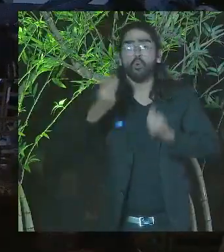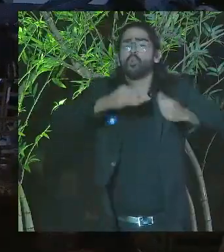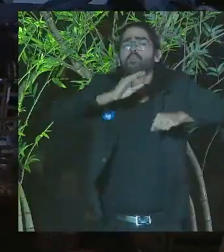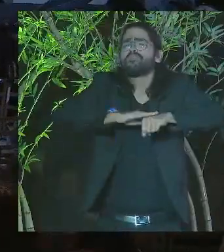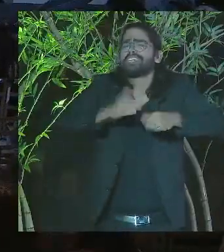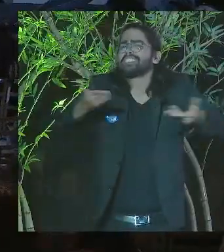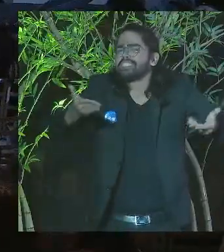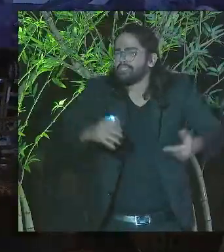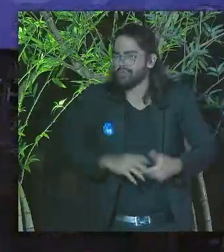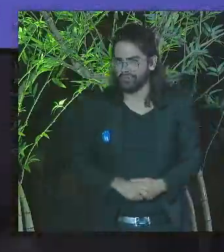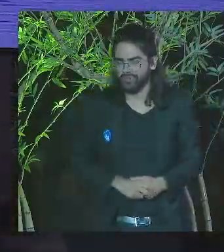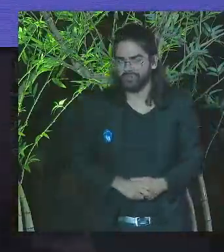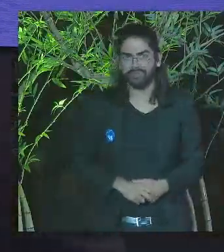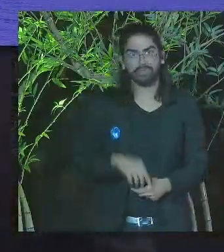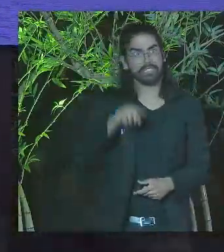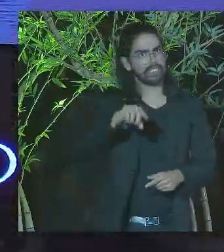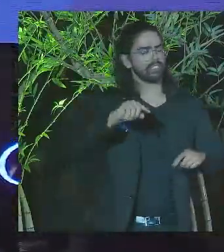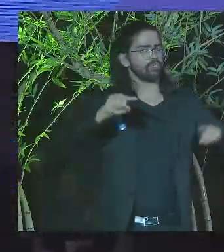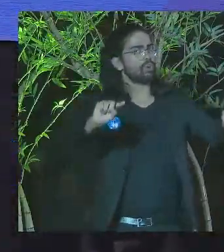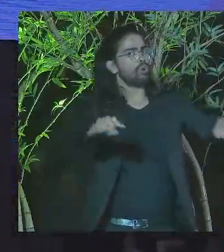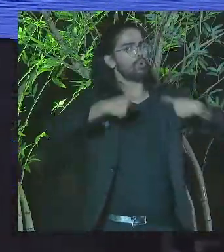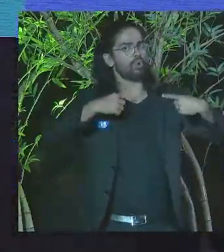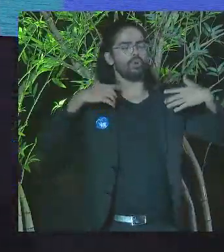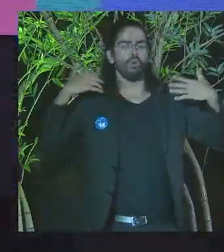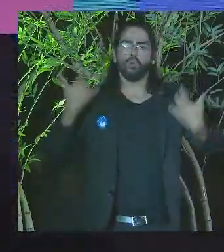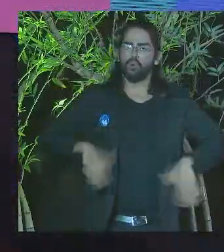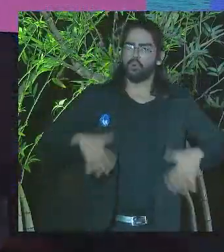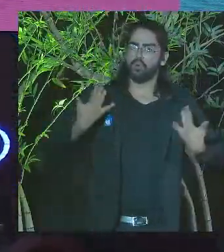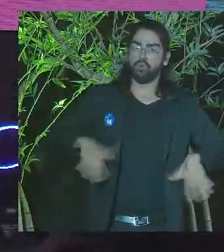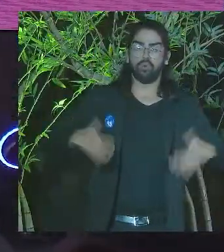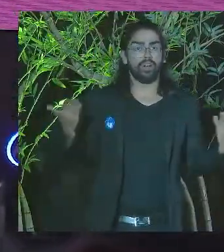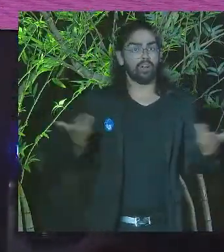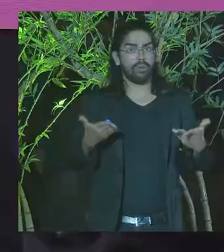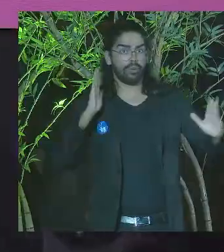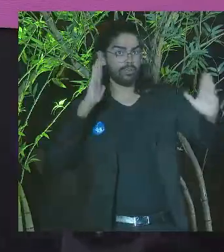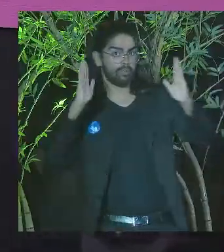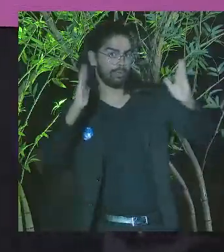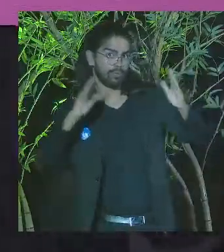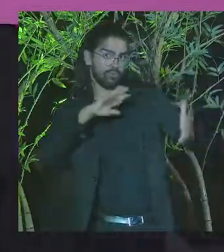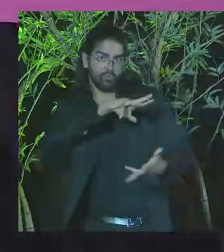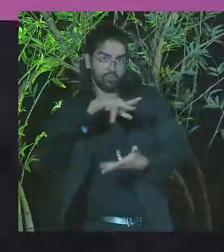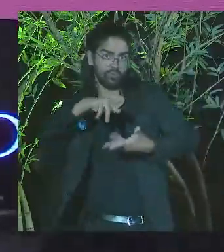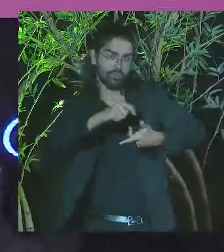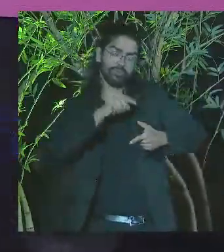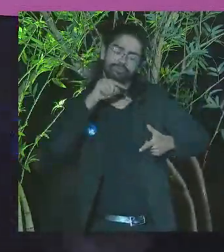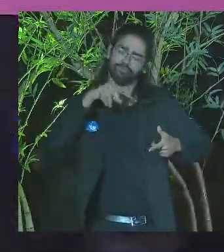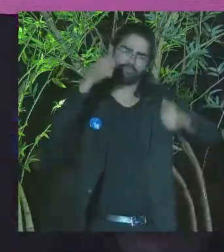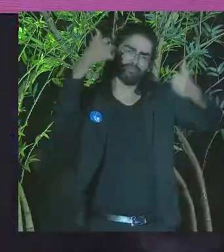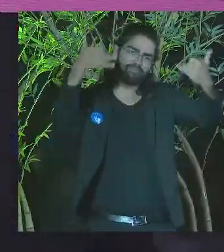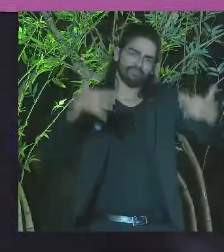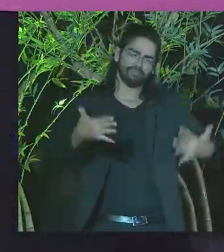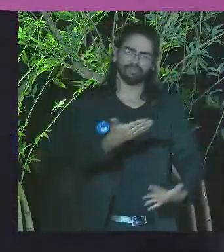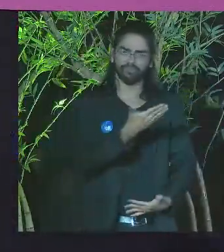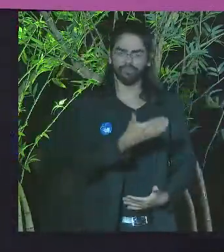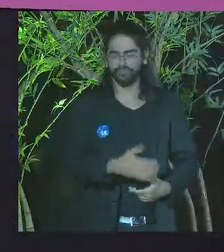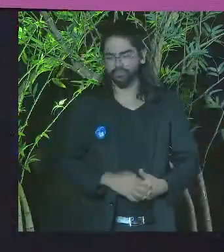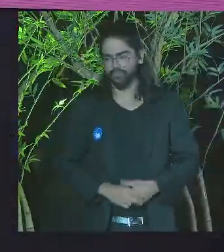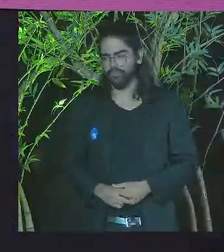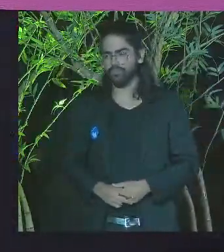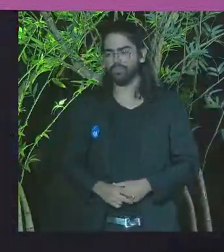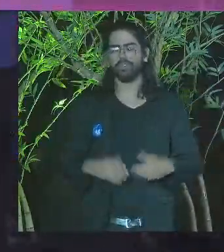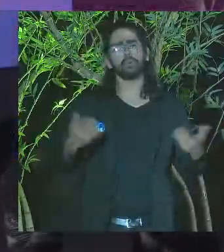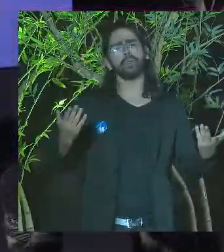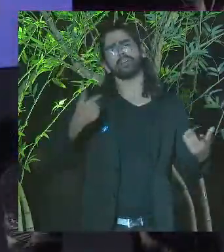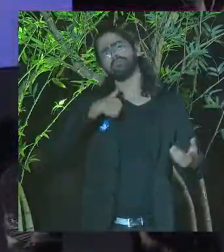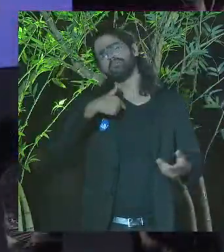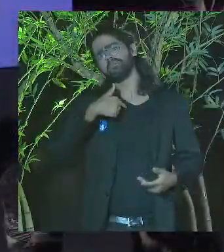ver. Só que isso é desafiador para a gente no tempo que a gente está vivendo. A gente vai falar um pouquinho sobre isso, porque para que eu